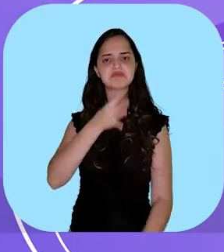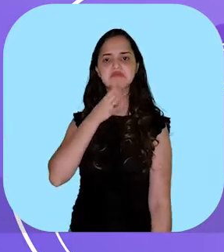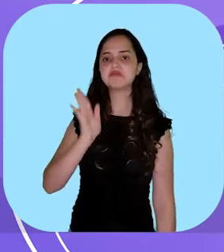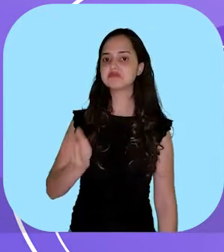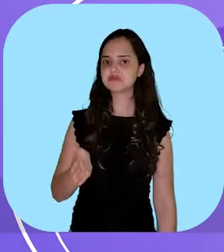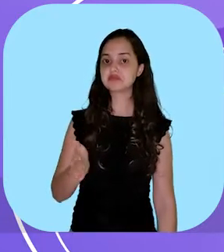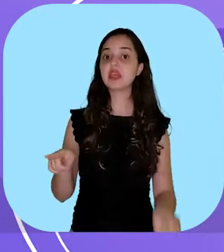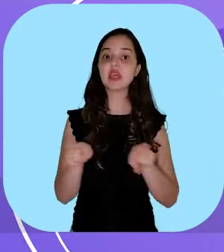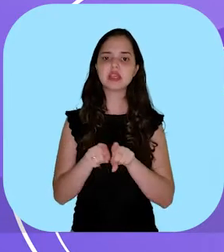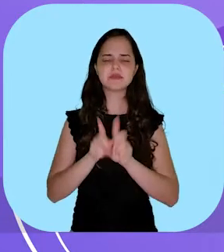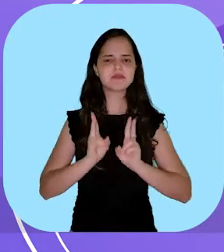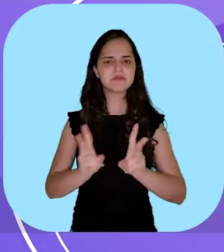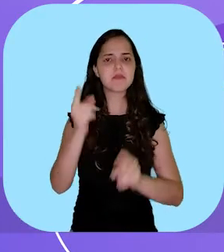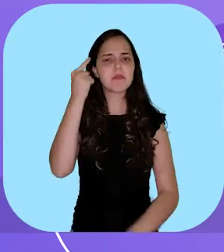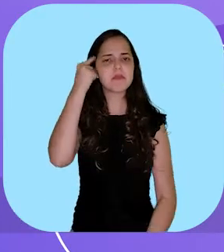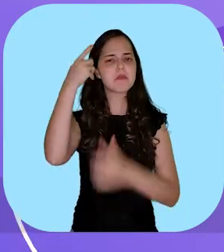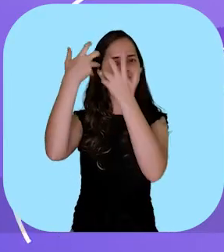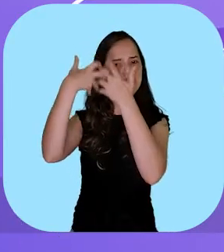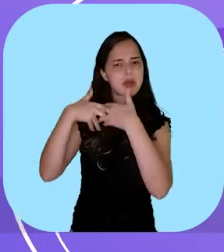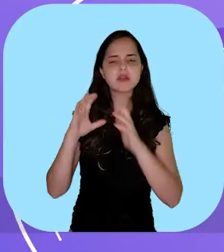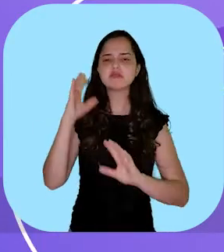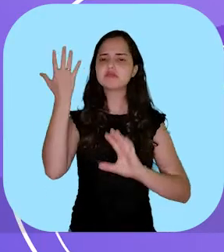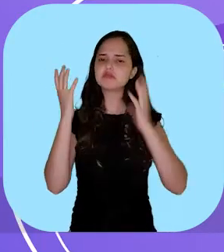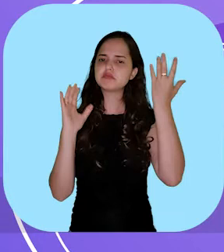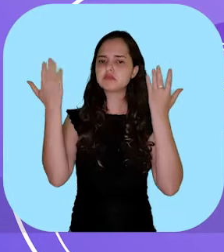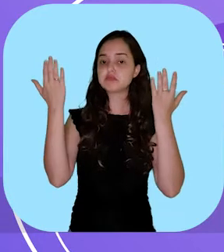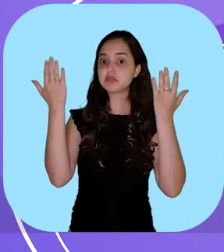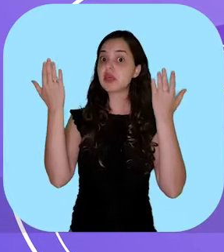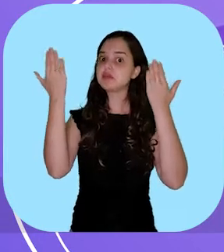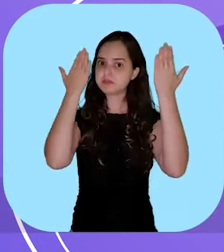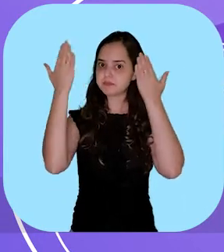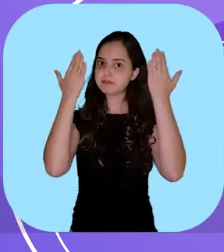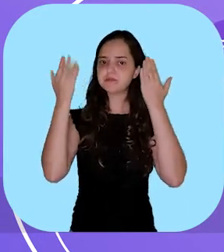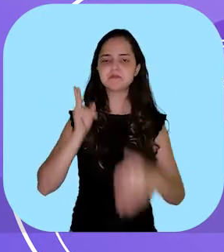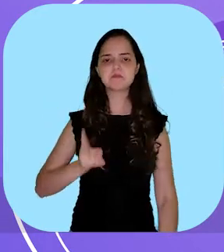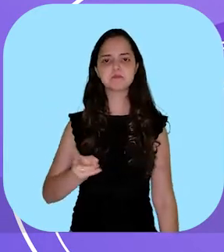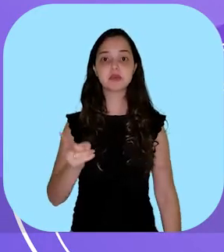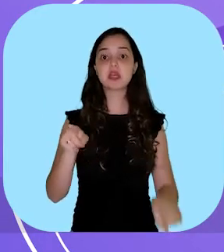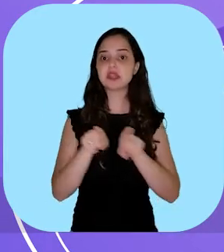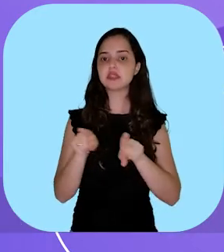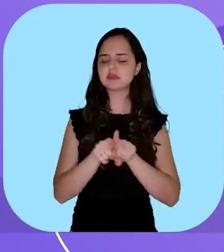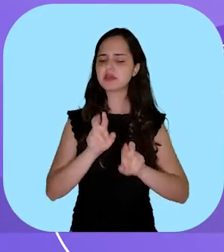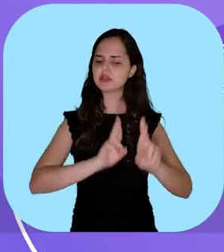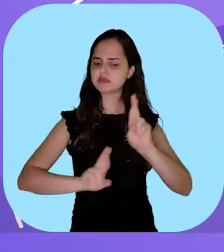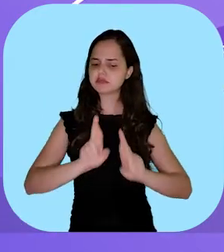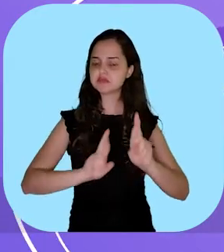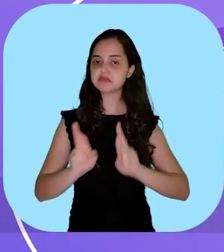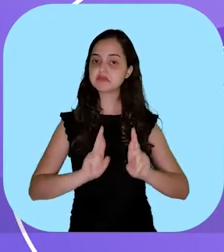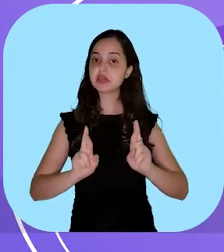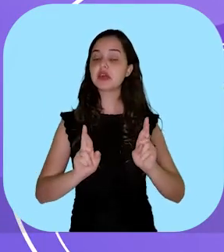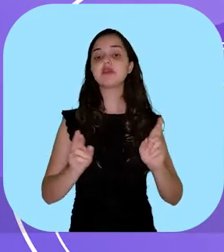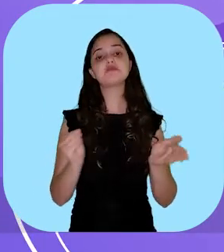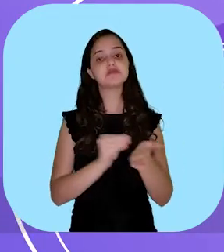reconhecidos, sempre considerar a natureza dinâmica dos fenômenos psicológicos, avaliar a relação entre a demanda